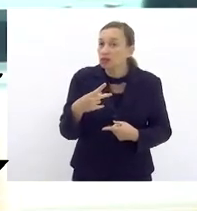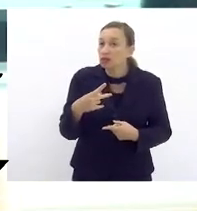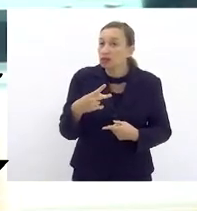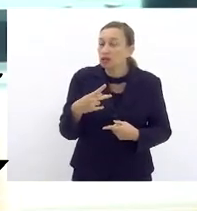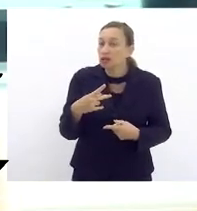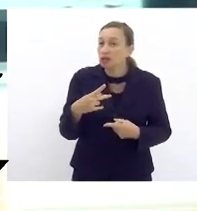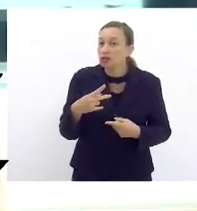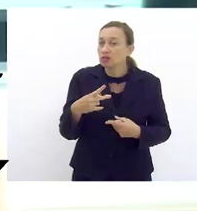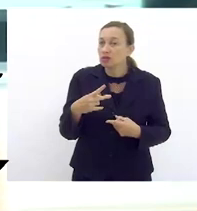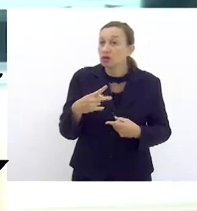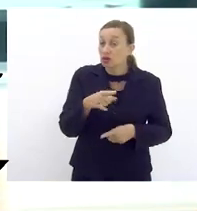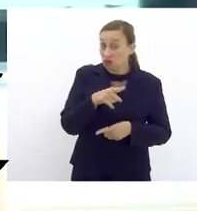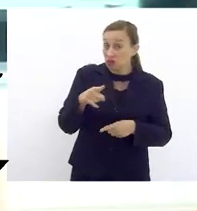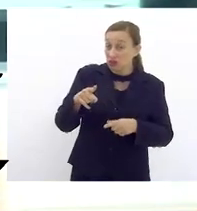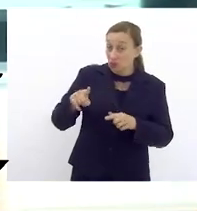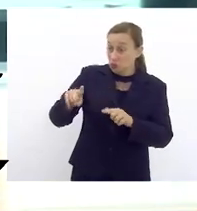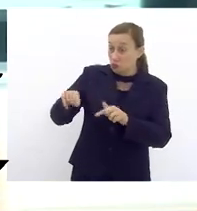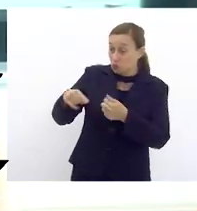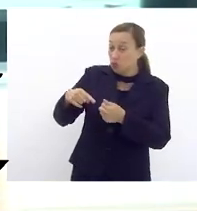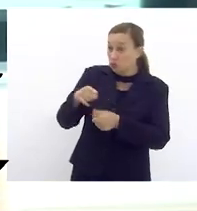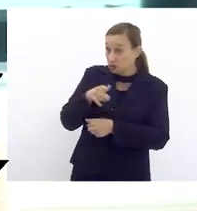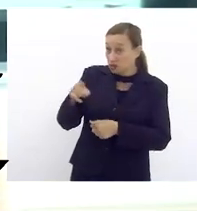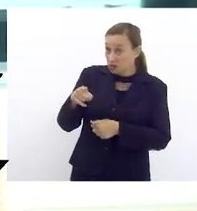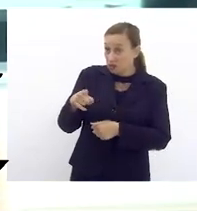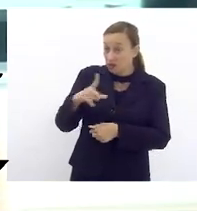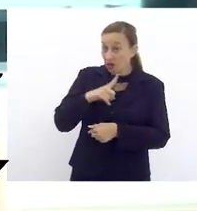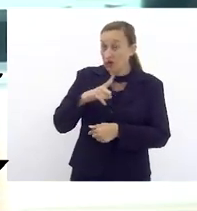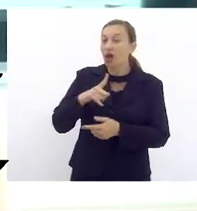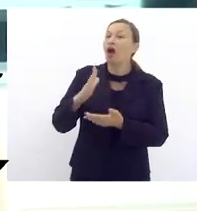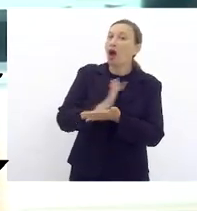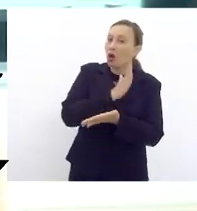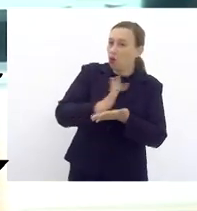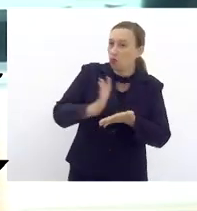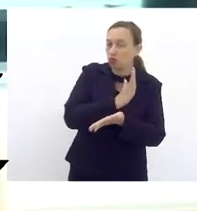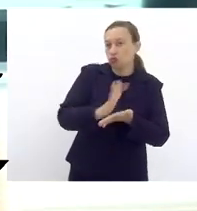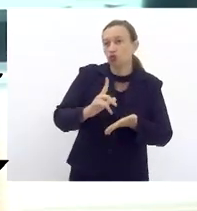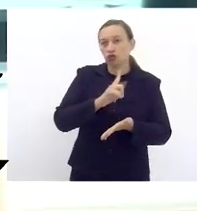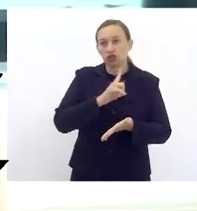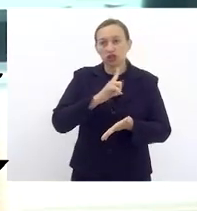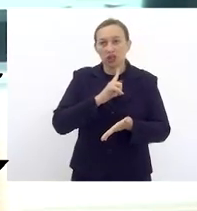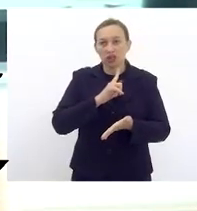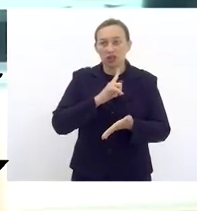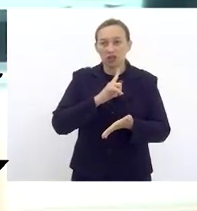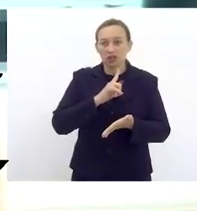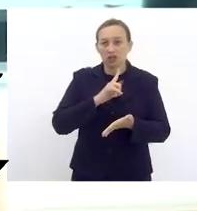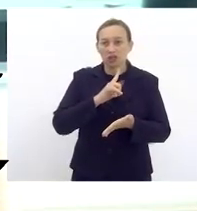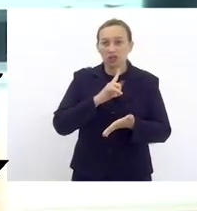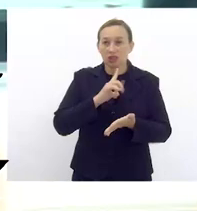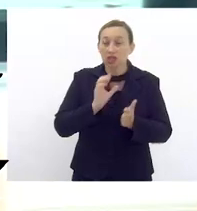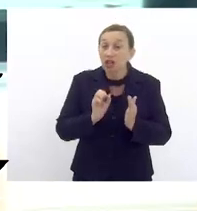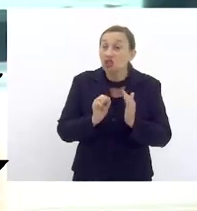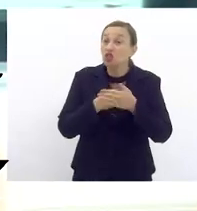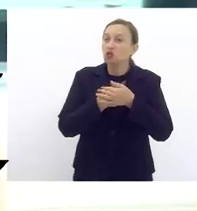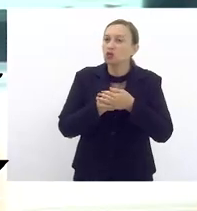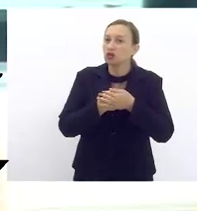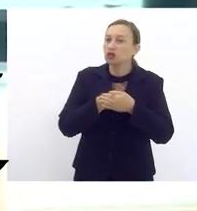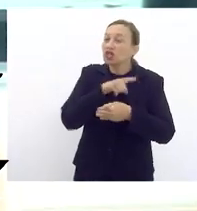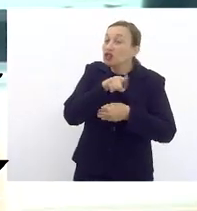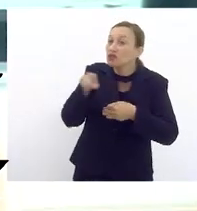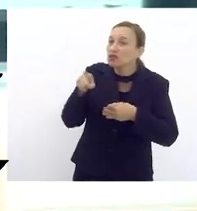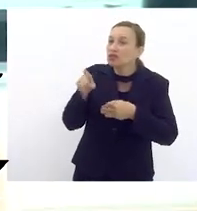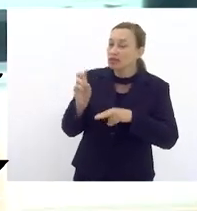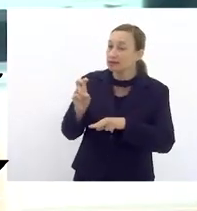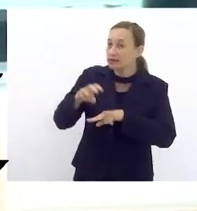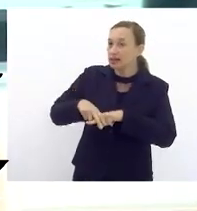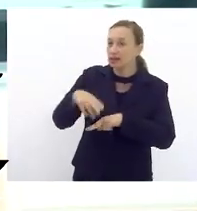dos ataques que você recebem existe alguns que acabam tendo a cara livrada e vocês sentam para tomar